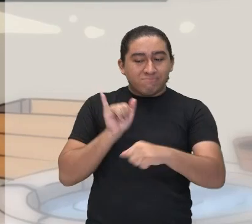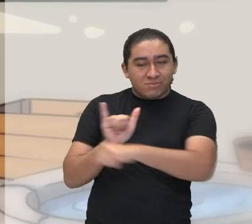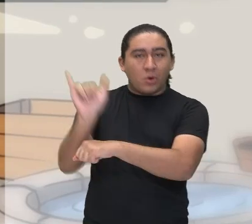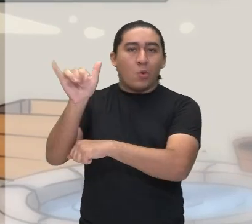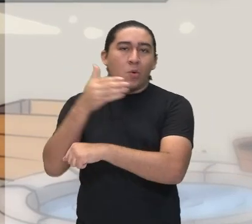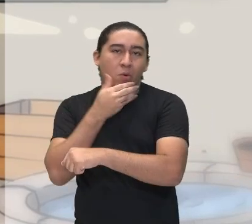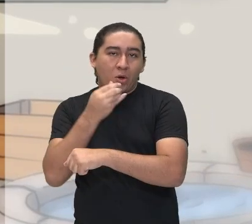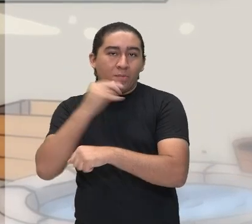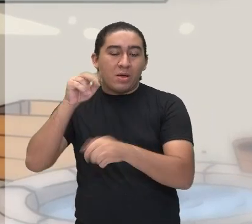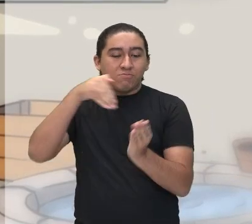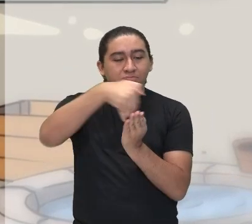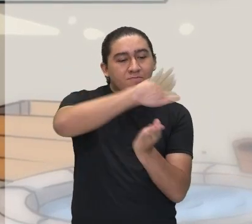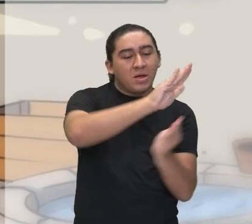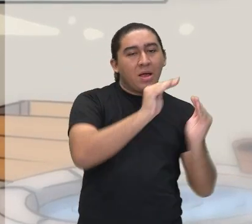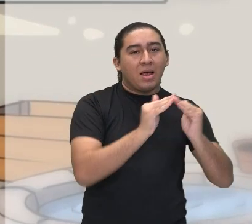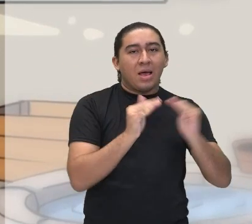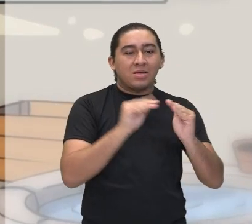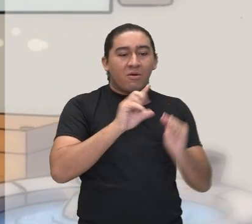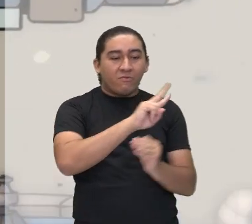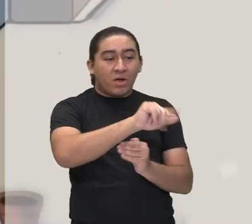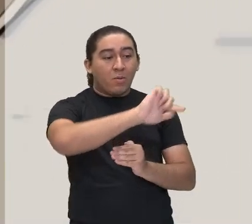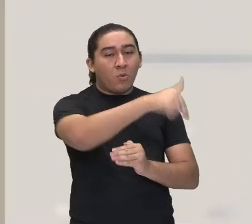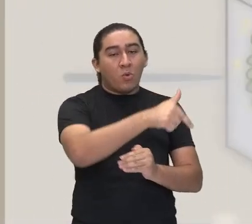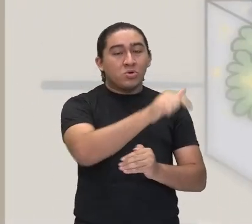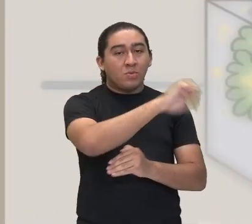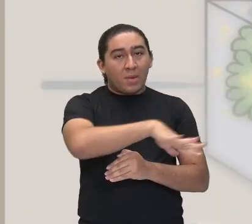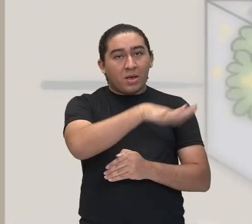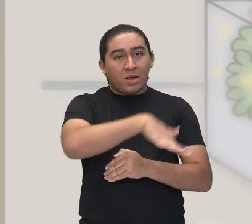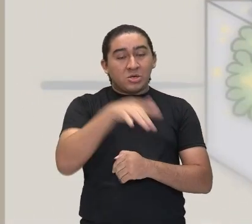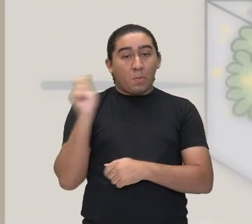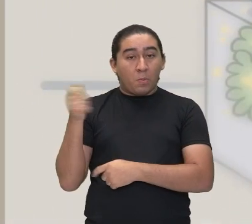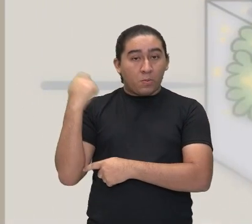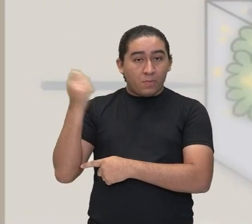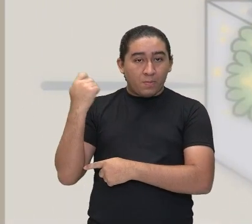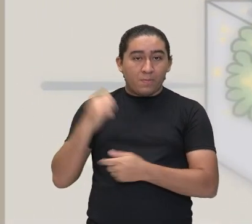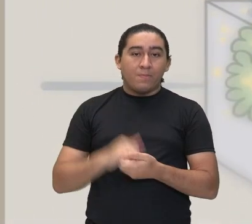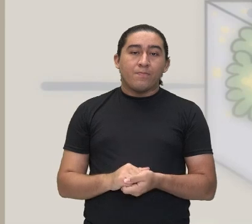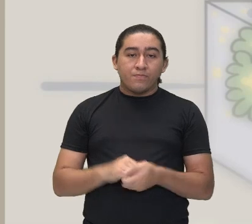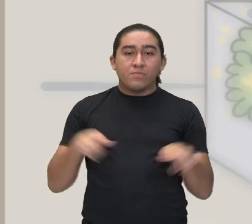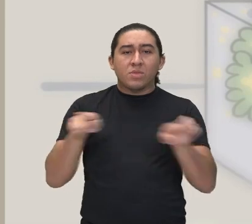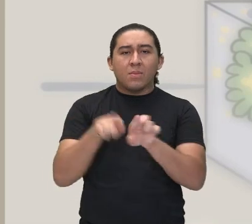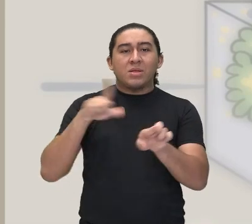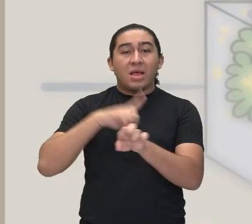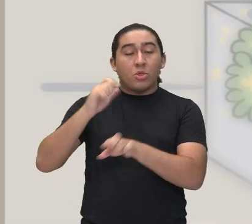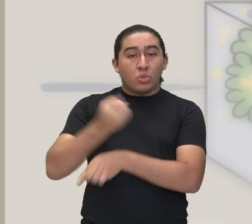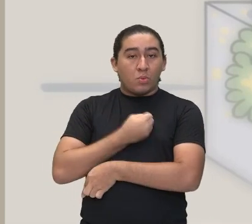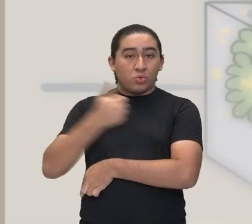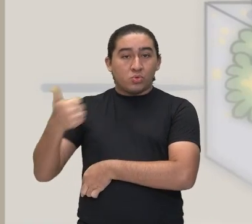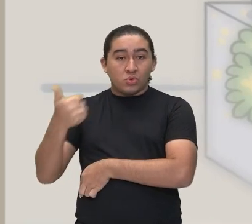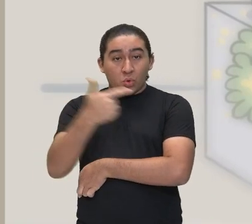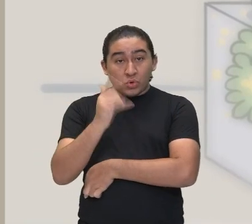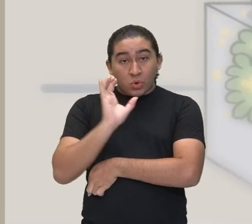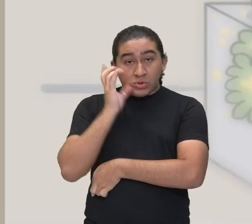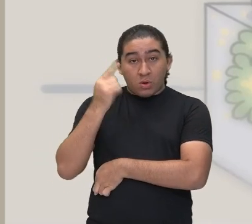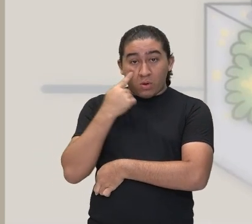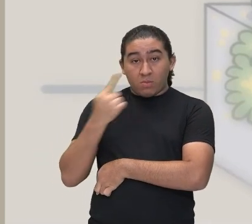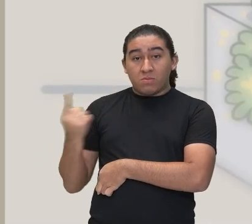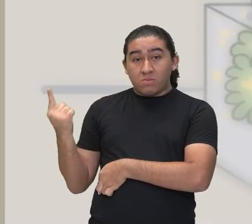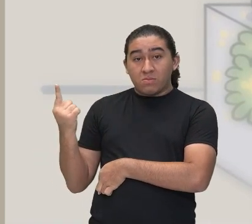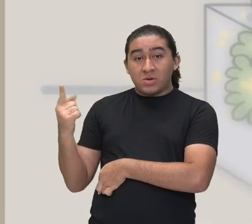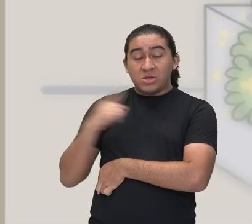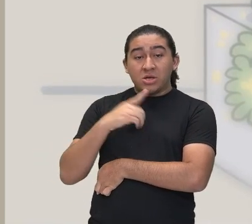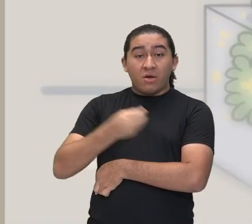de casa e acabou prostituta. Outra história chocante rolou no número 12, onde morava a